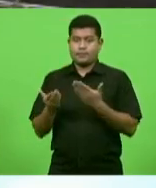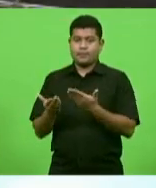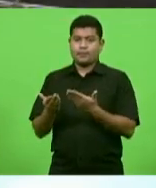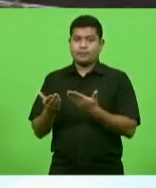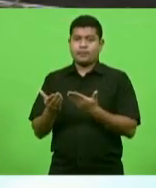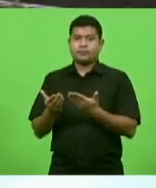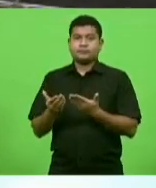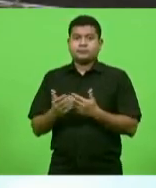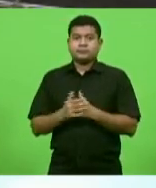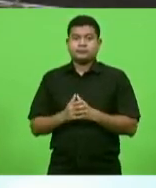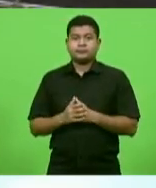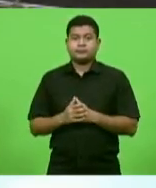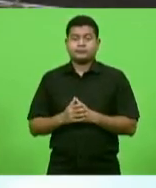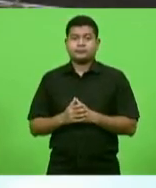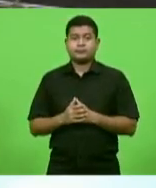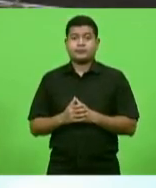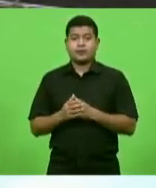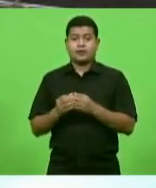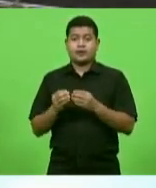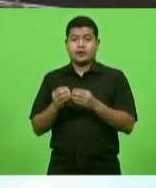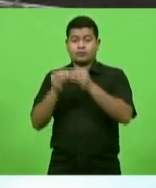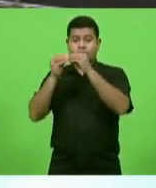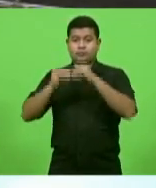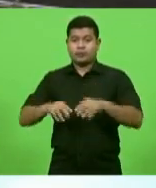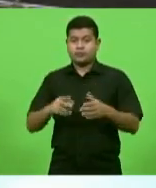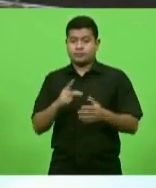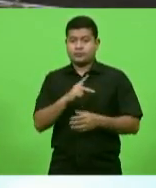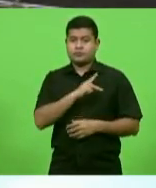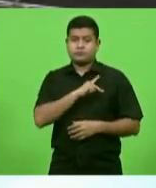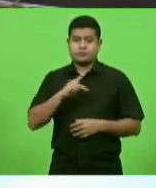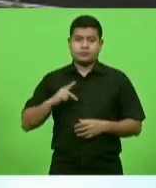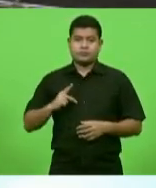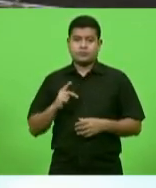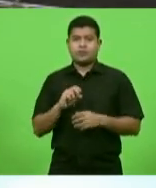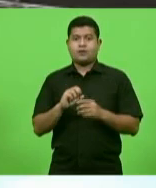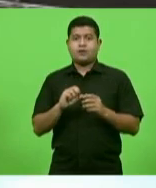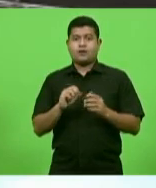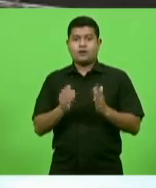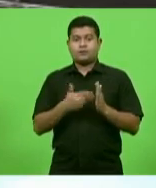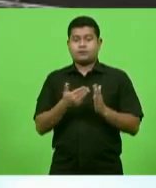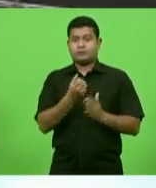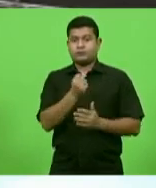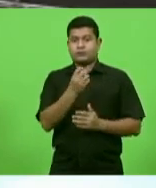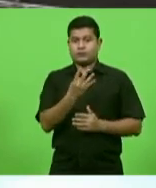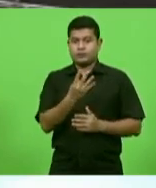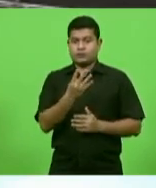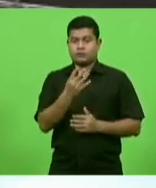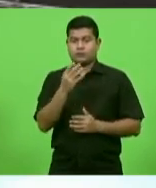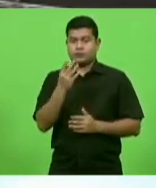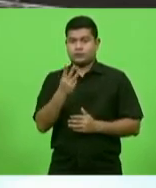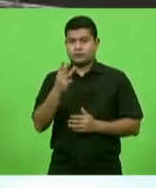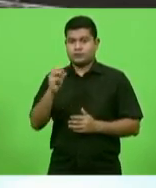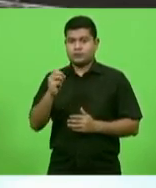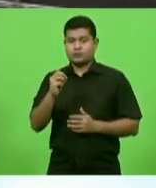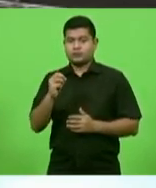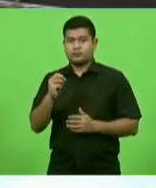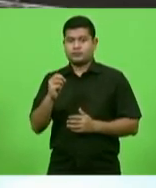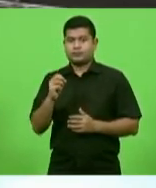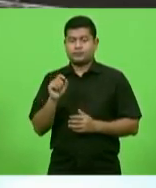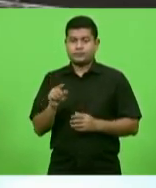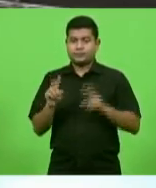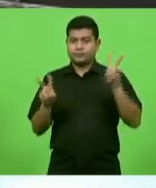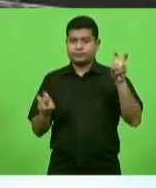dilapidação do patrimônio público ou 8430 "ponto a gás